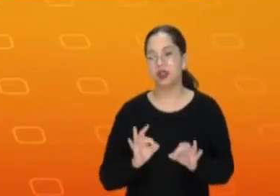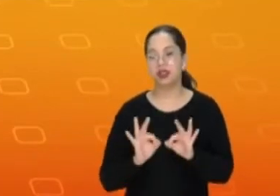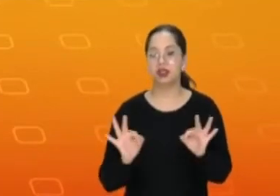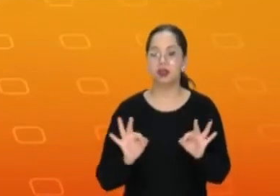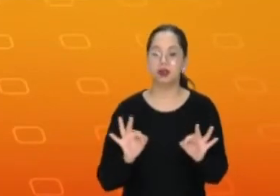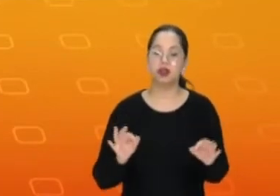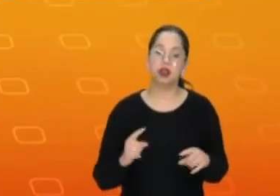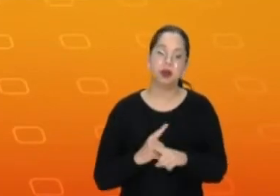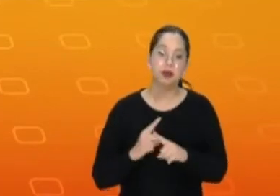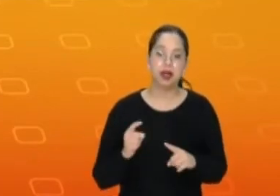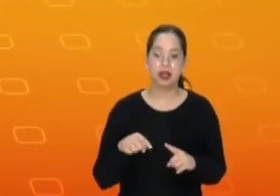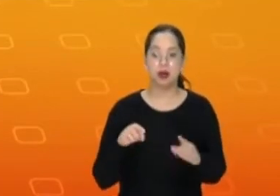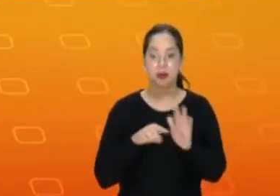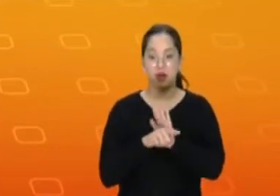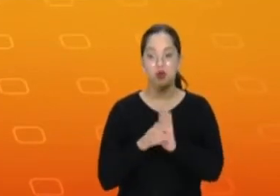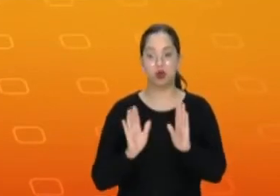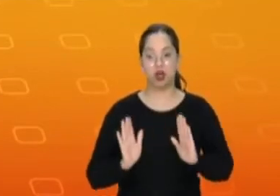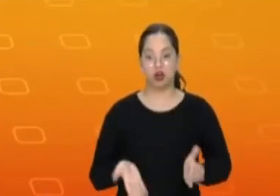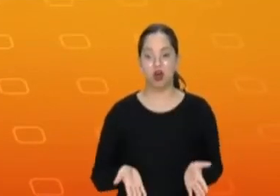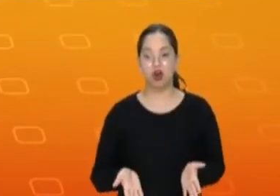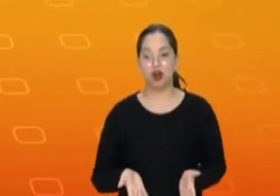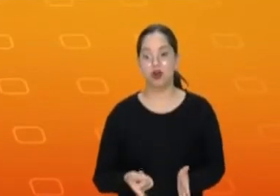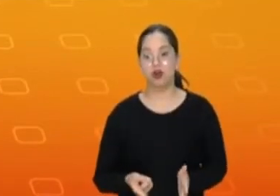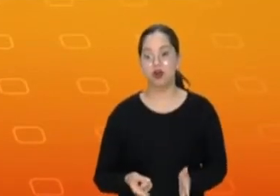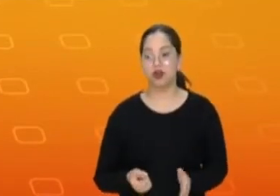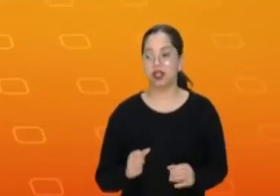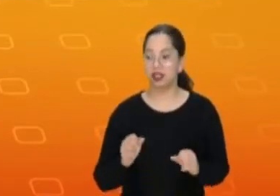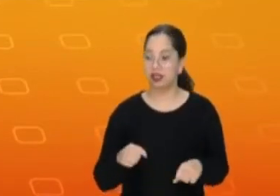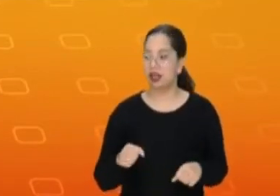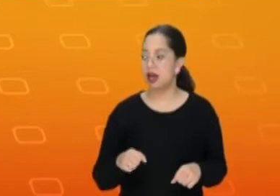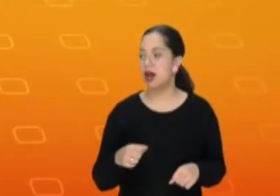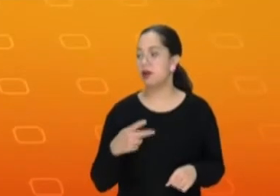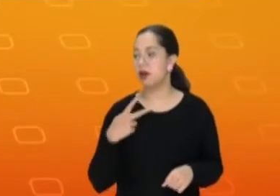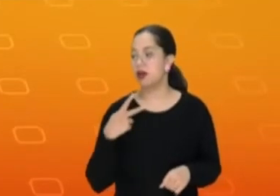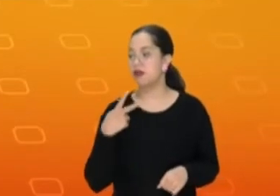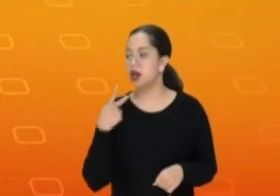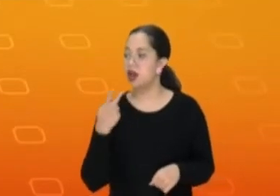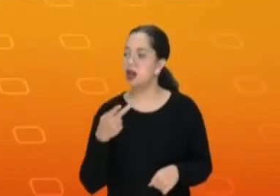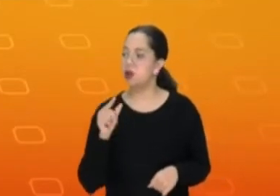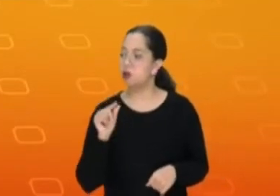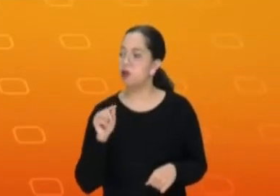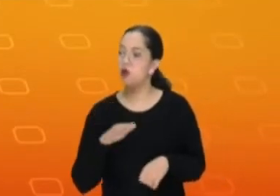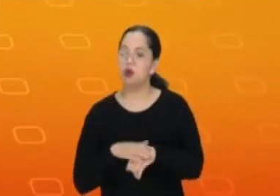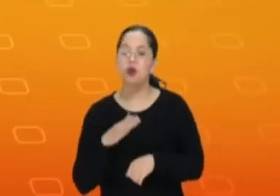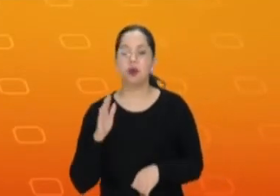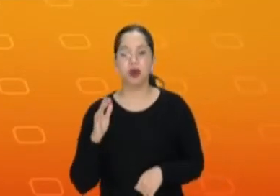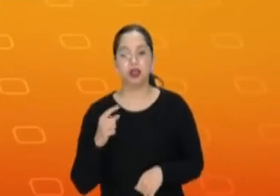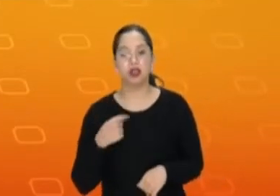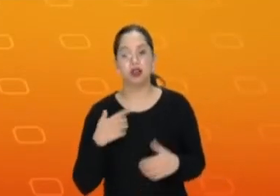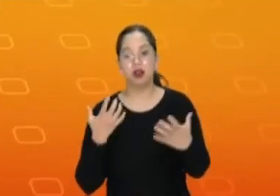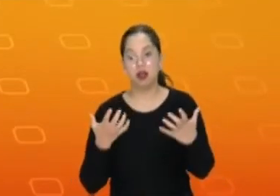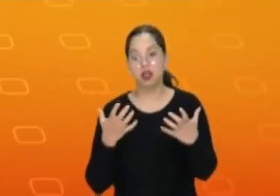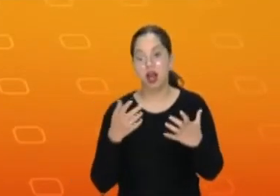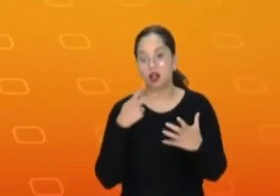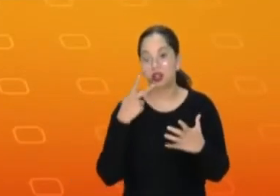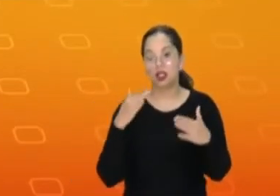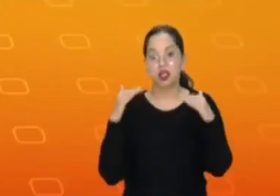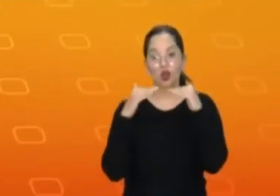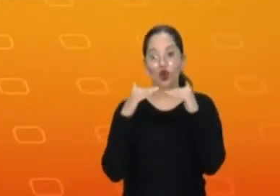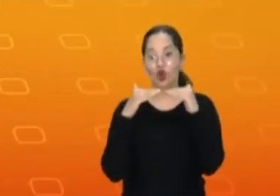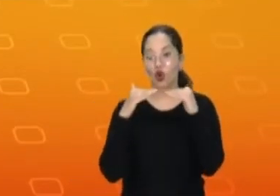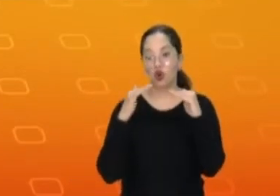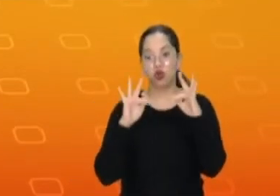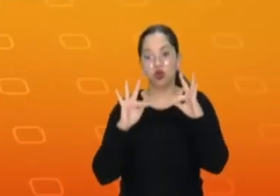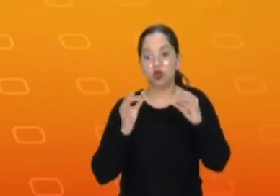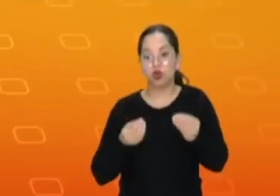nos permite aprofundar um pouco a reflexão. Eu quero dizer aqui que eu concordo com todos. Aí, como é que pode ser isso,